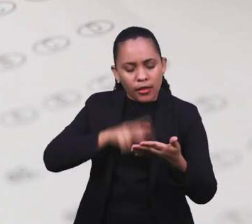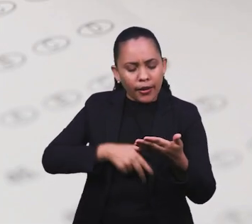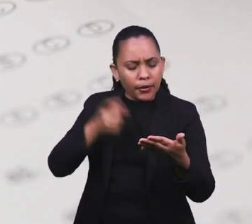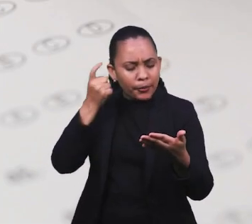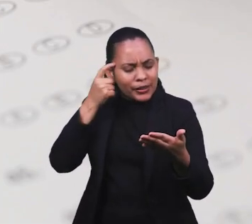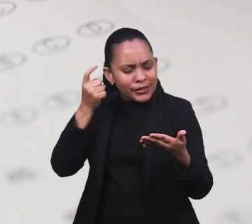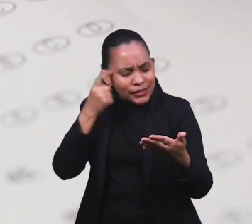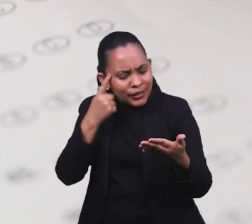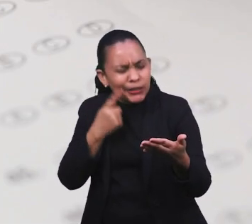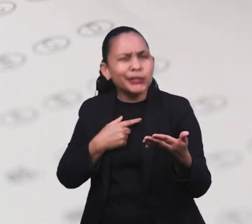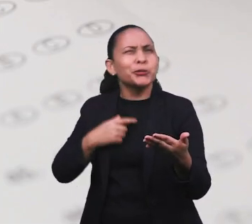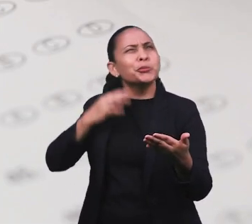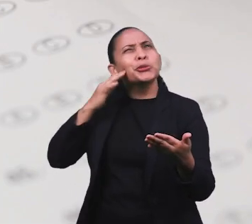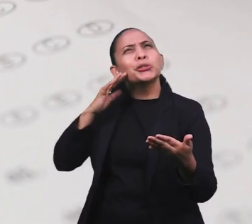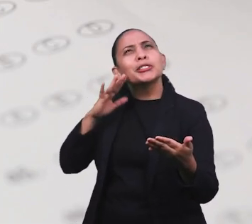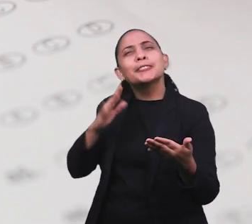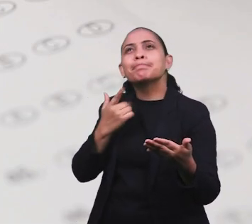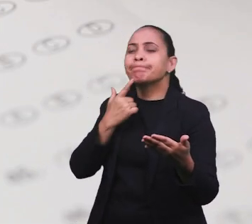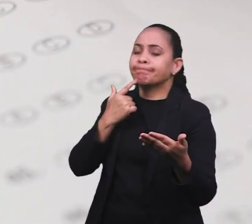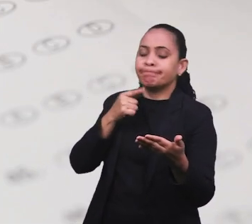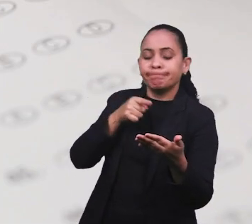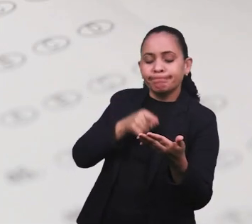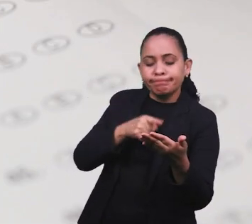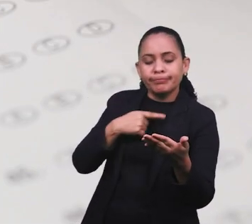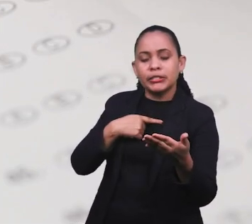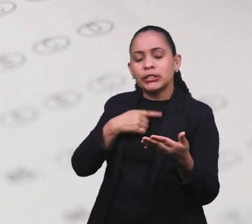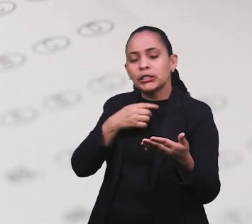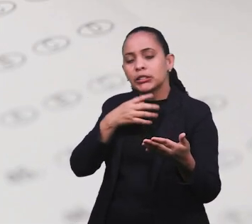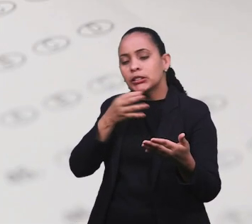passando, refletindo sobre ele,